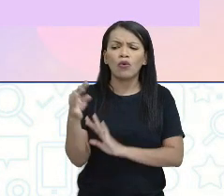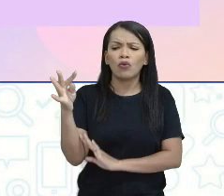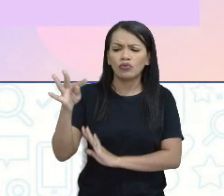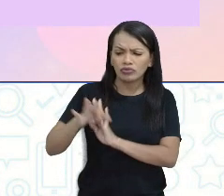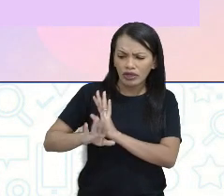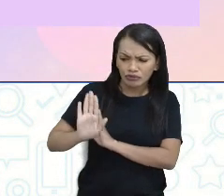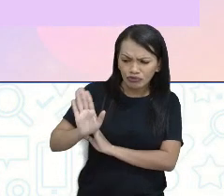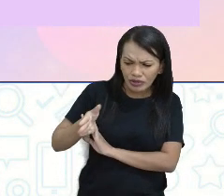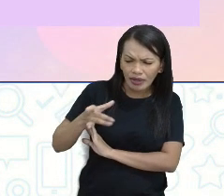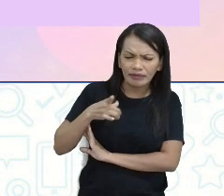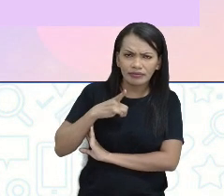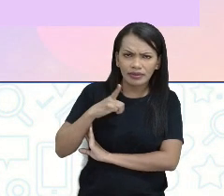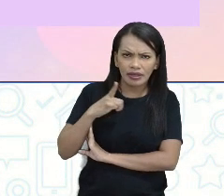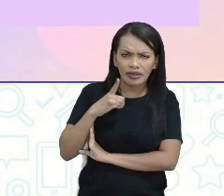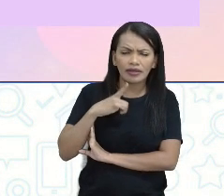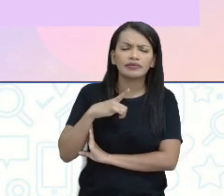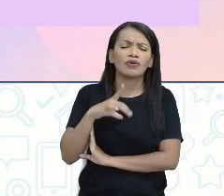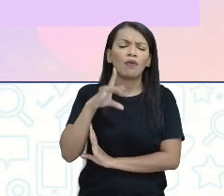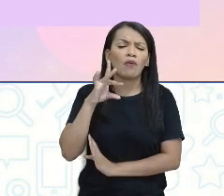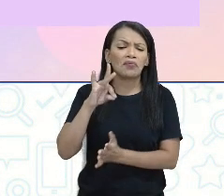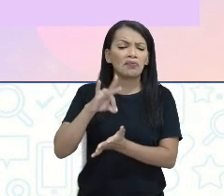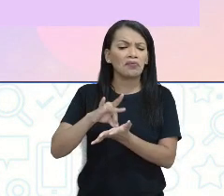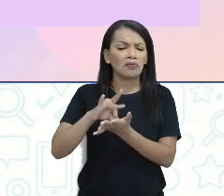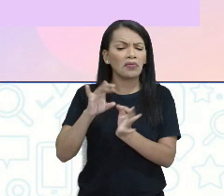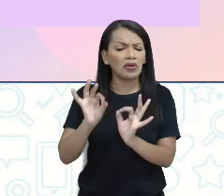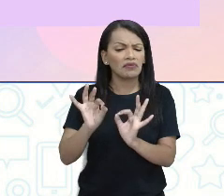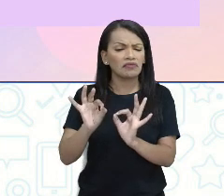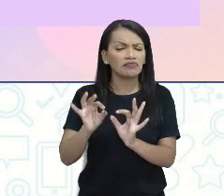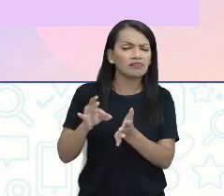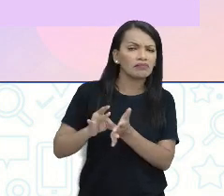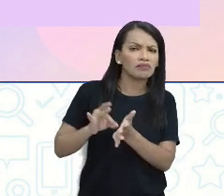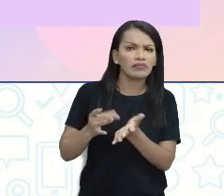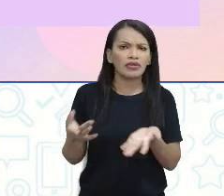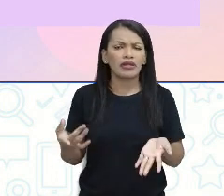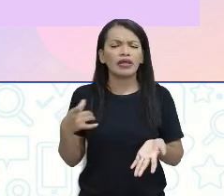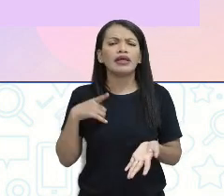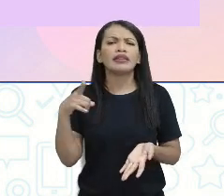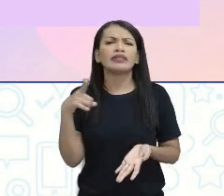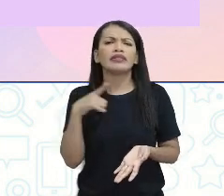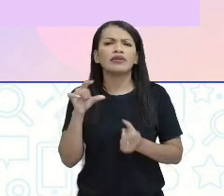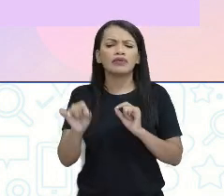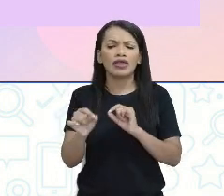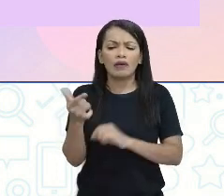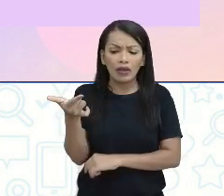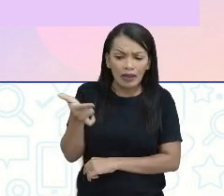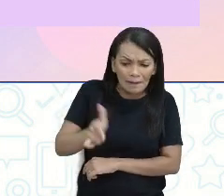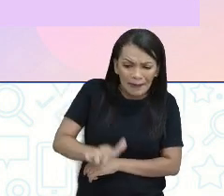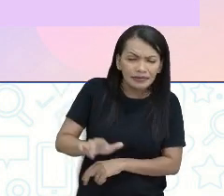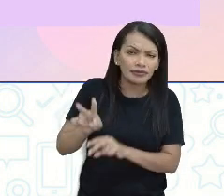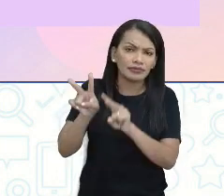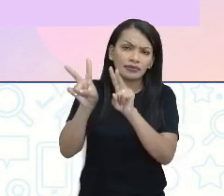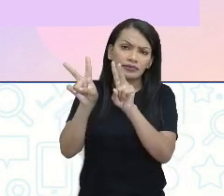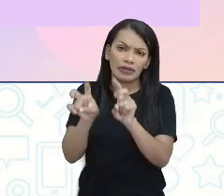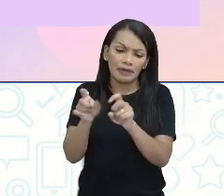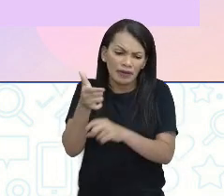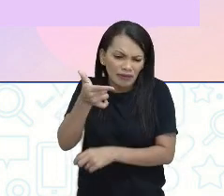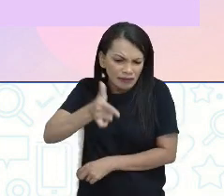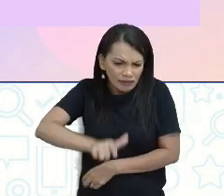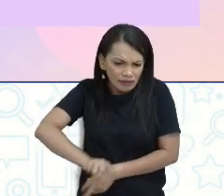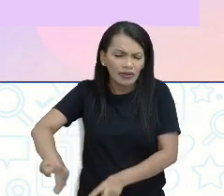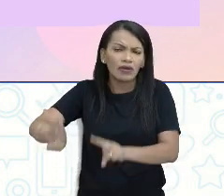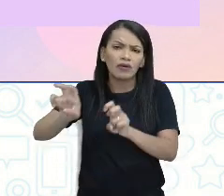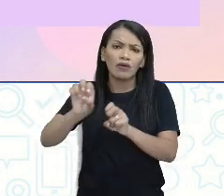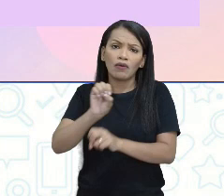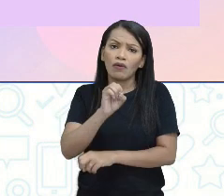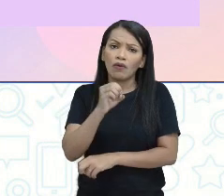seja, uma confirmação, né? Nessa intertextualidade existe o que? A repetição do assunto ou um